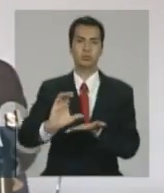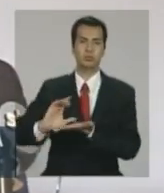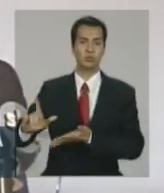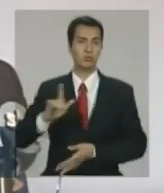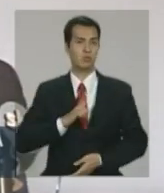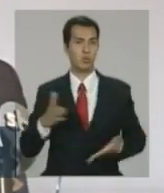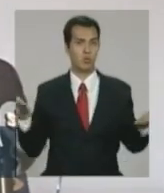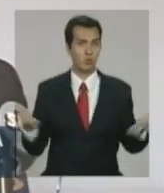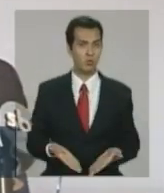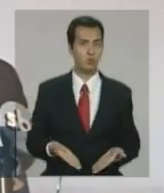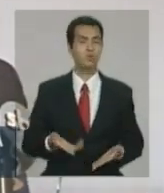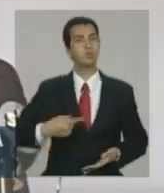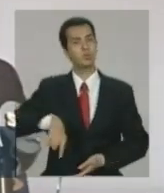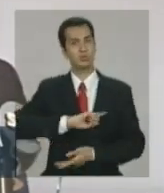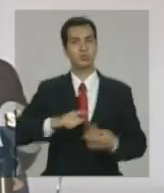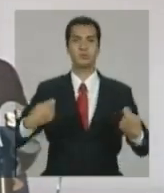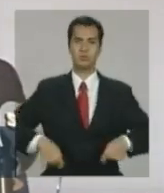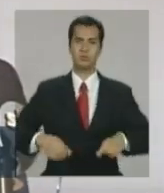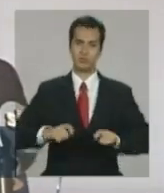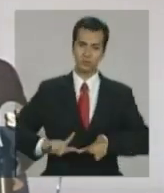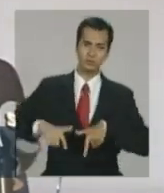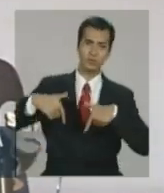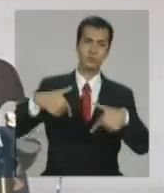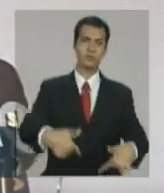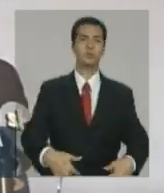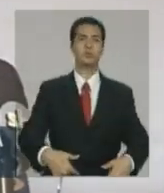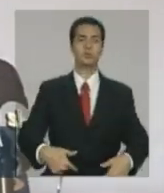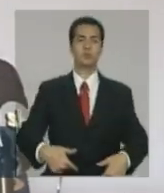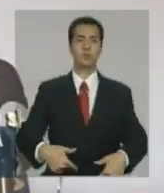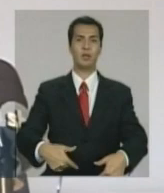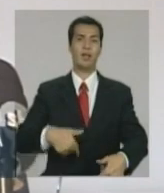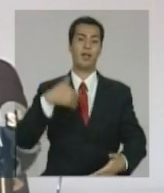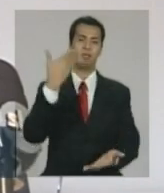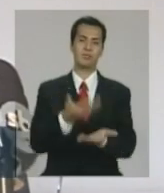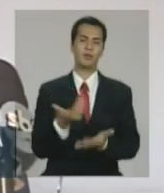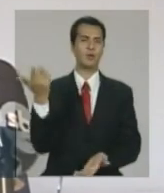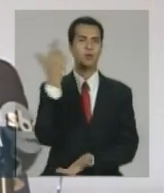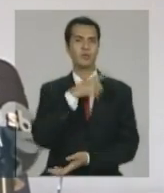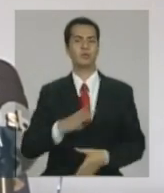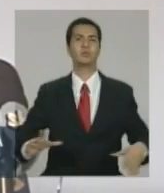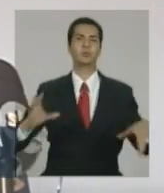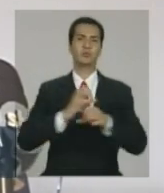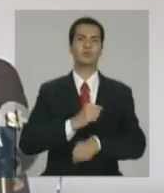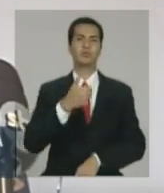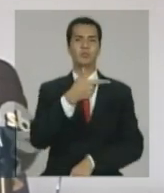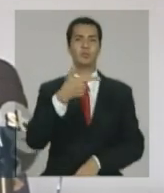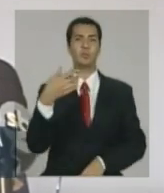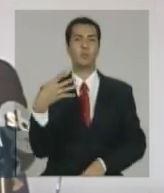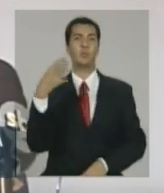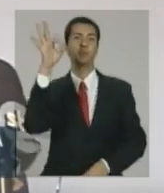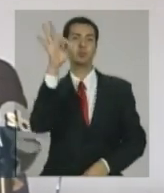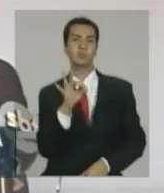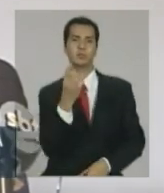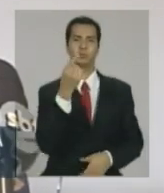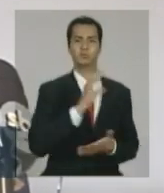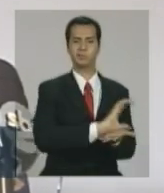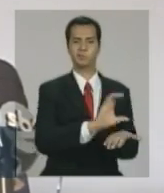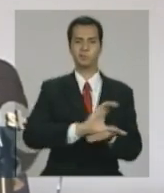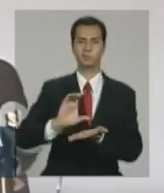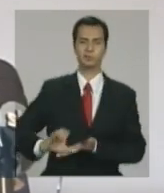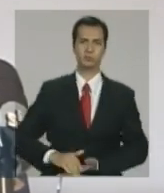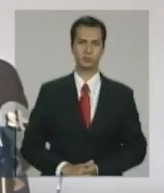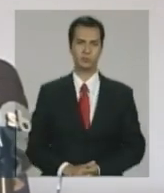nós teremos de fazer um esforço bastante grande para ela chegar a 24%. O que o governo pretende fazer a curto prazo com